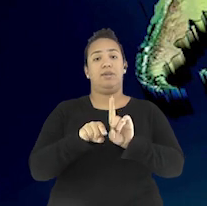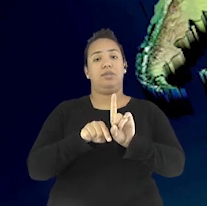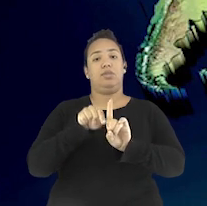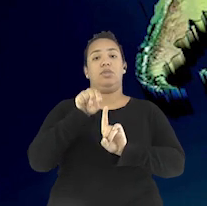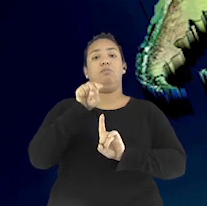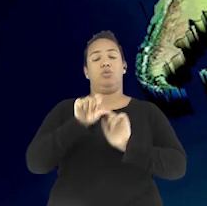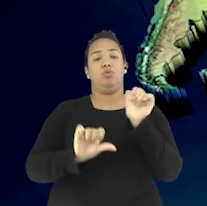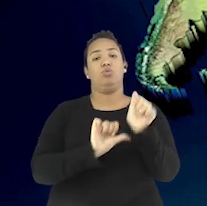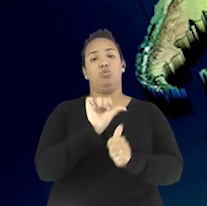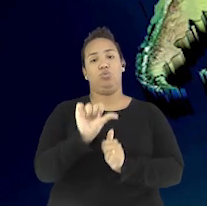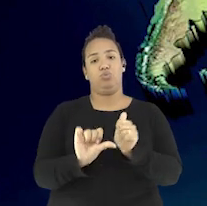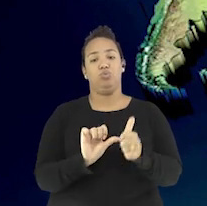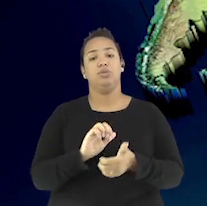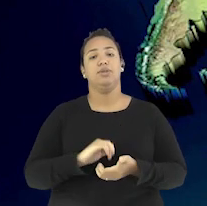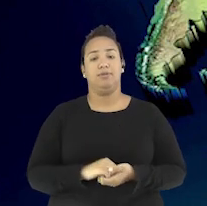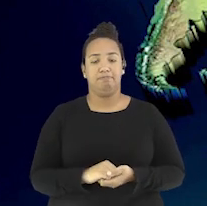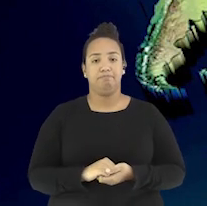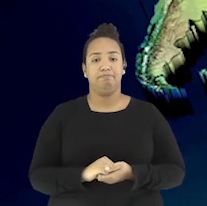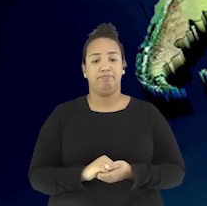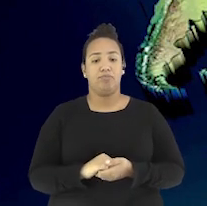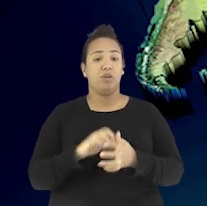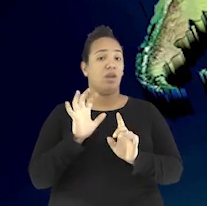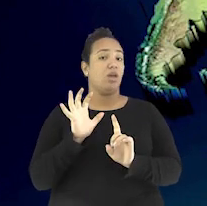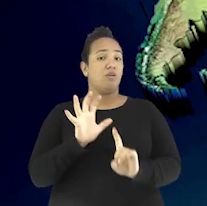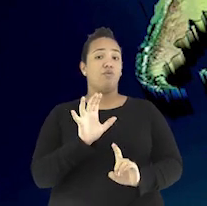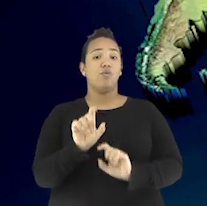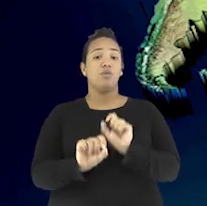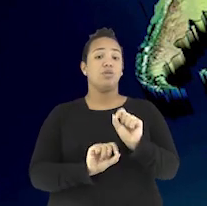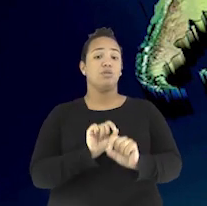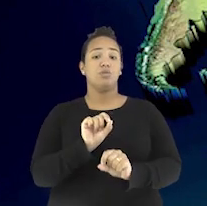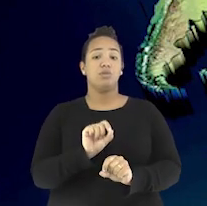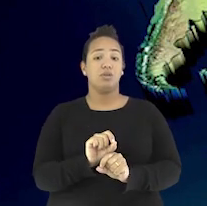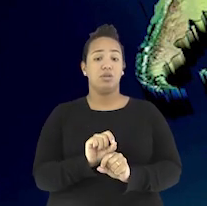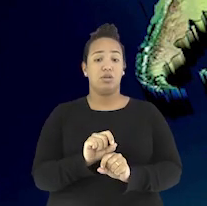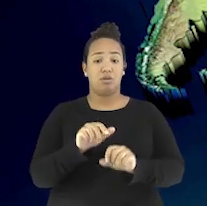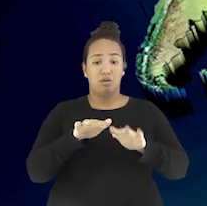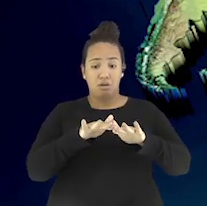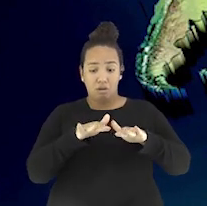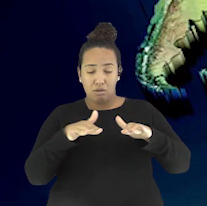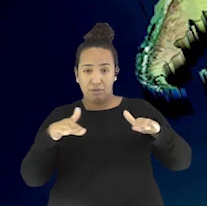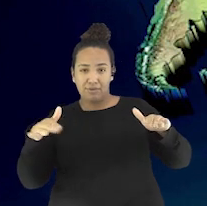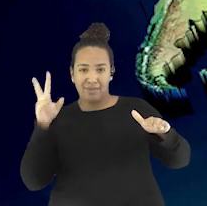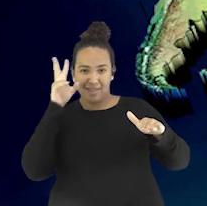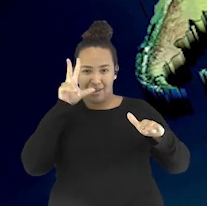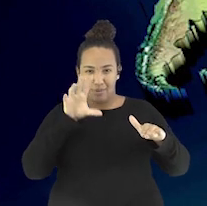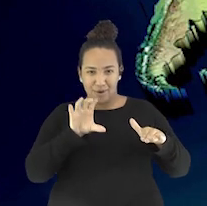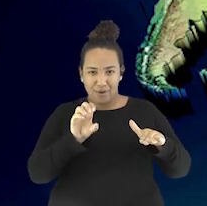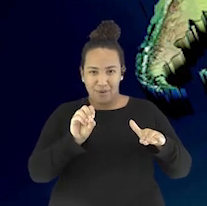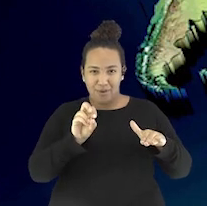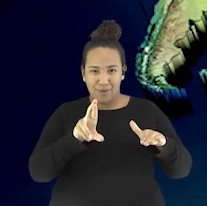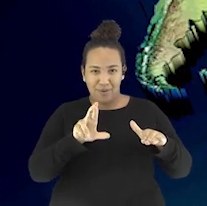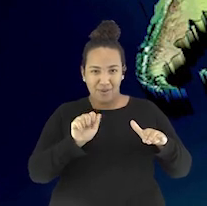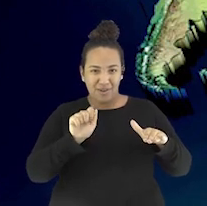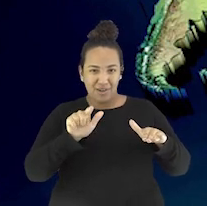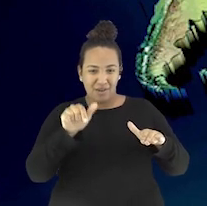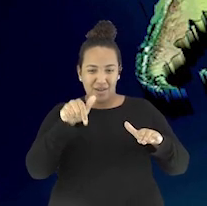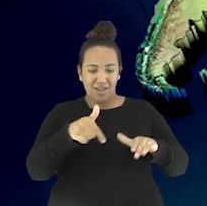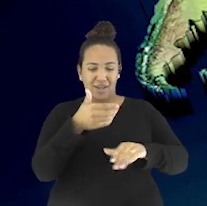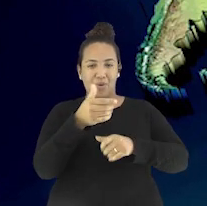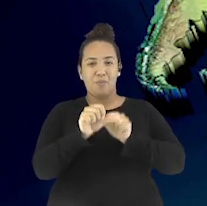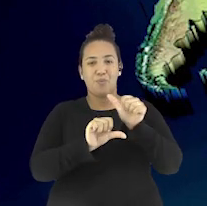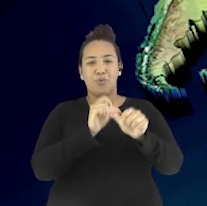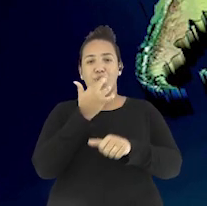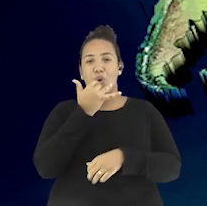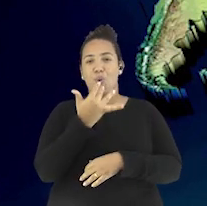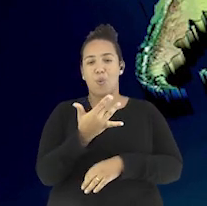dos oceanos, influenciando inclusive no branqueamento da barreira de corais do Pacífico, que falamos no início da aula